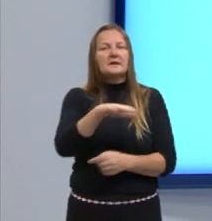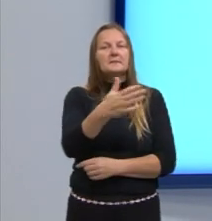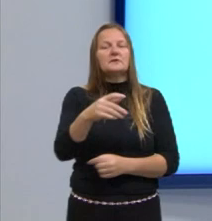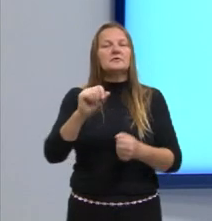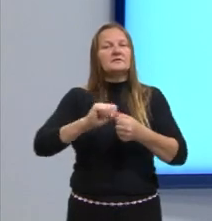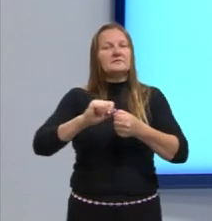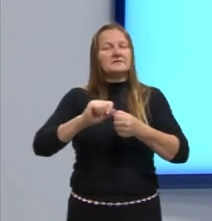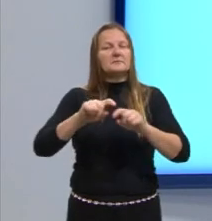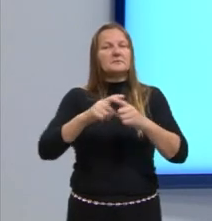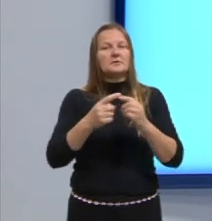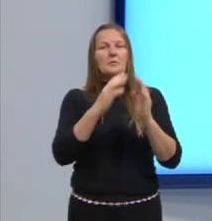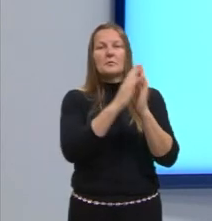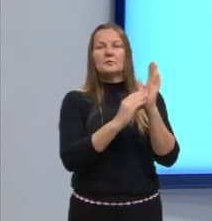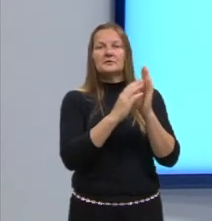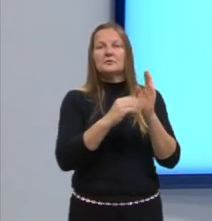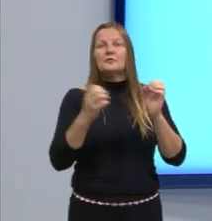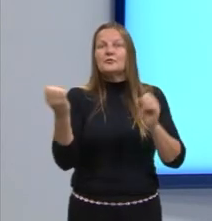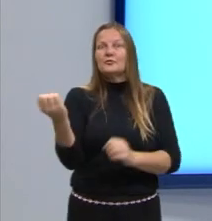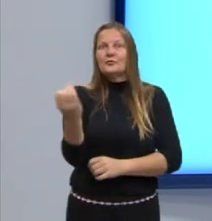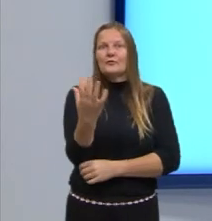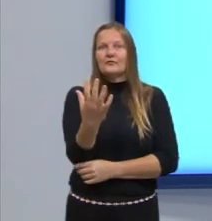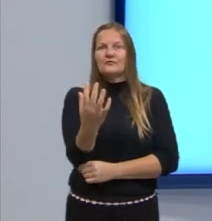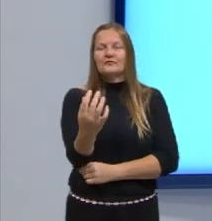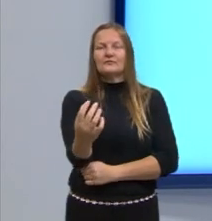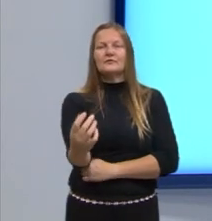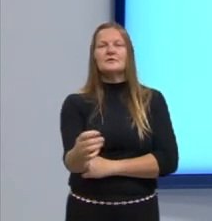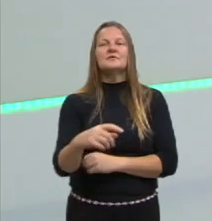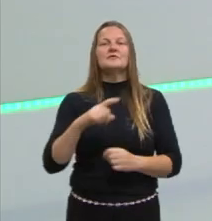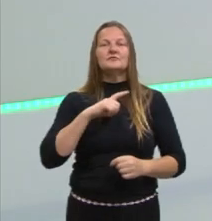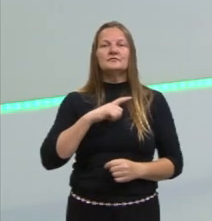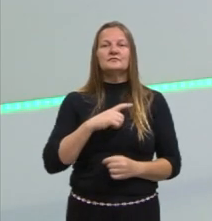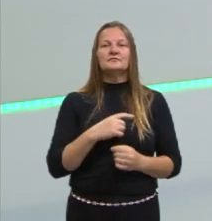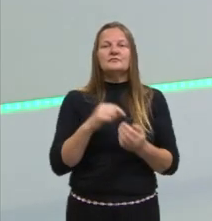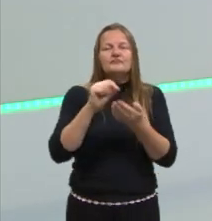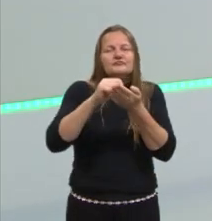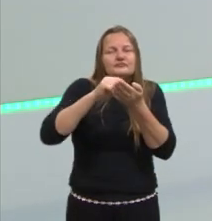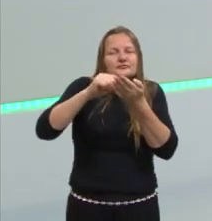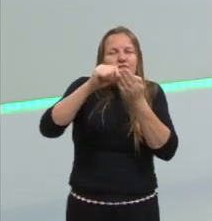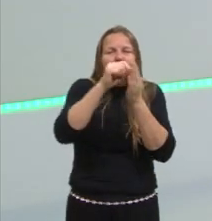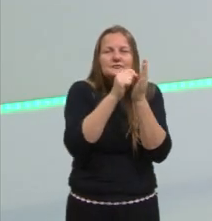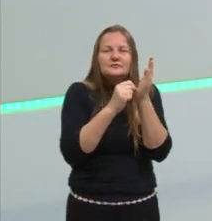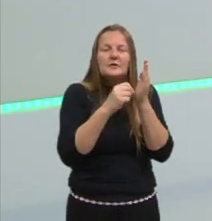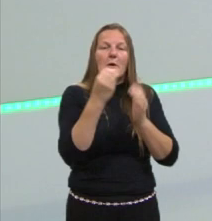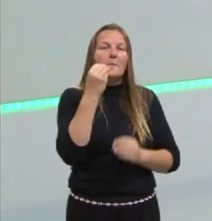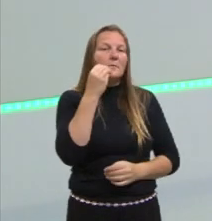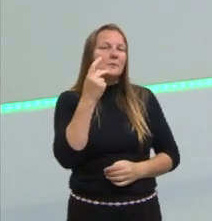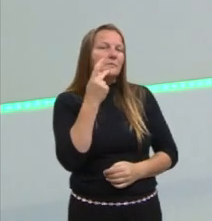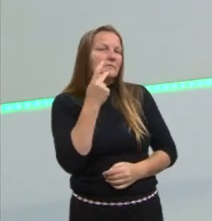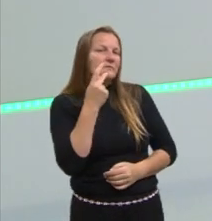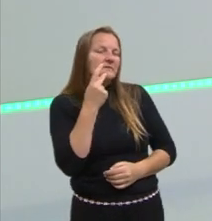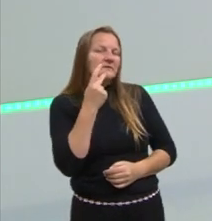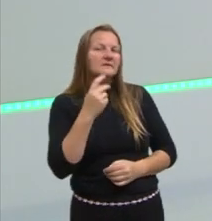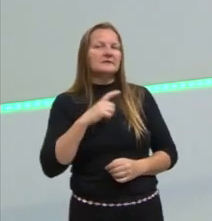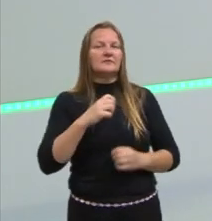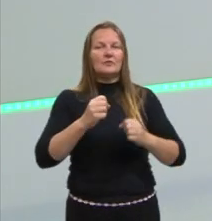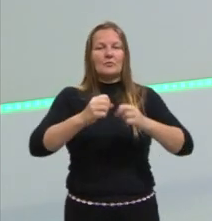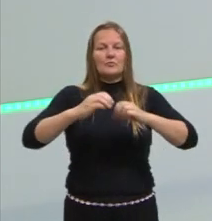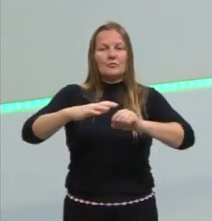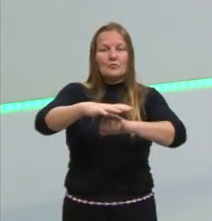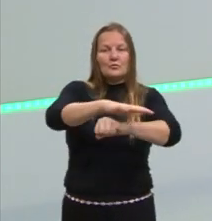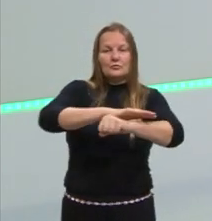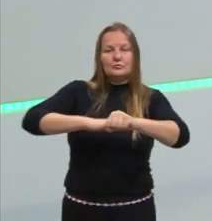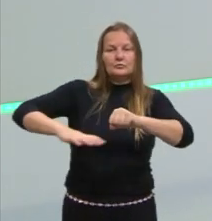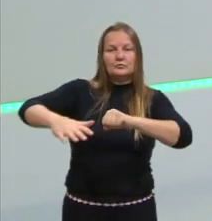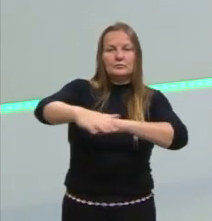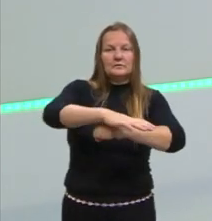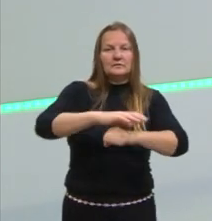a gente vai fazer né mas esse é um modelo então atômico proposto por onde a gente tem probabilidade de espaço de onde está